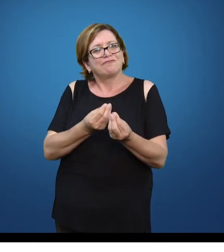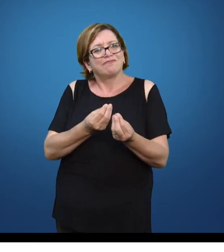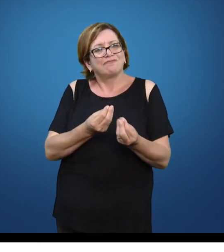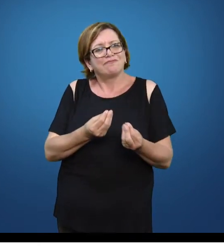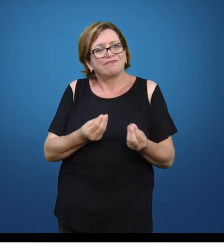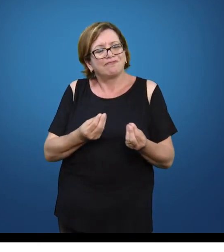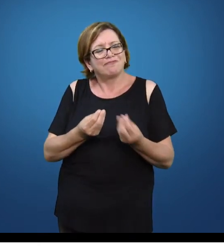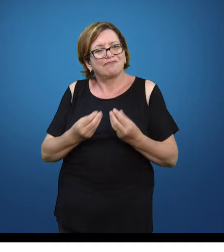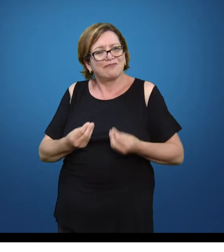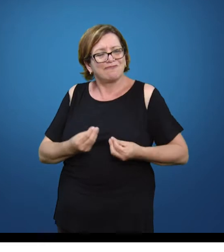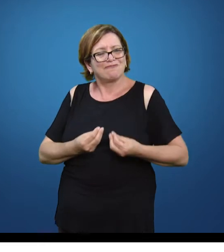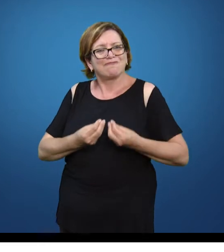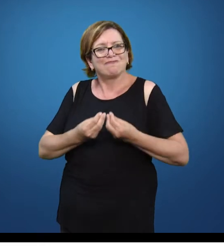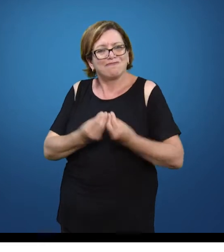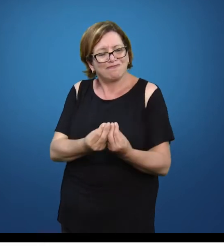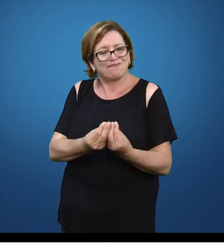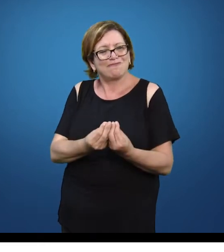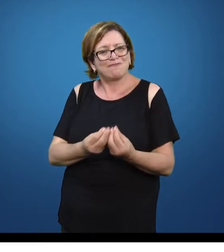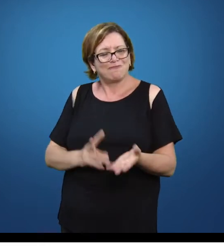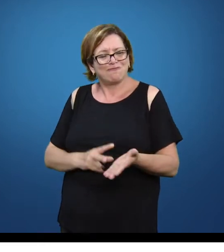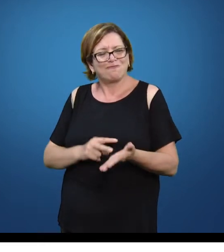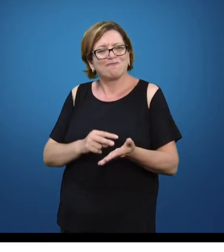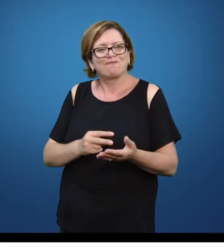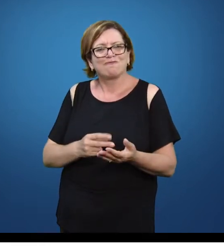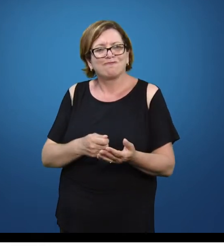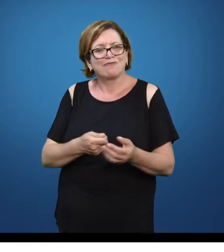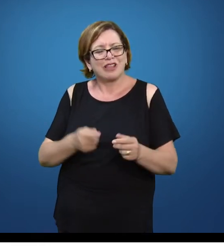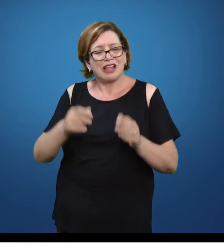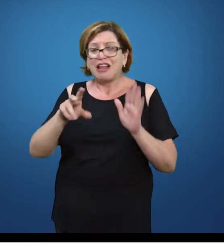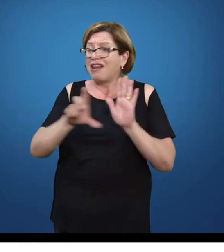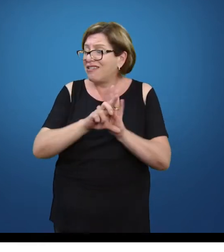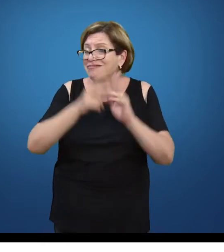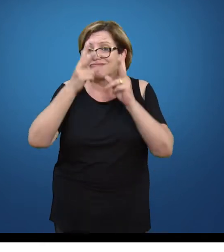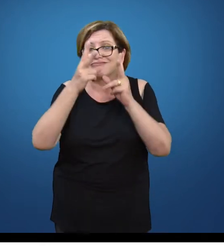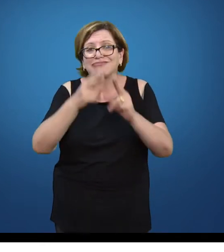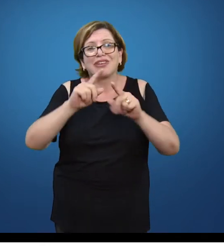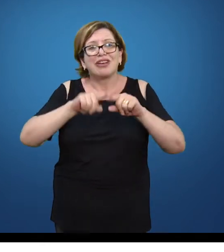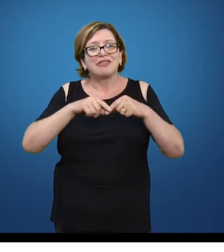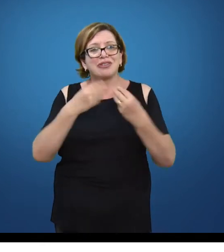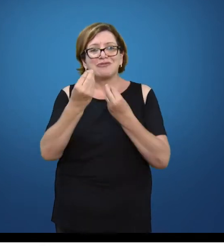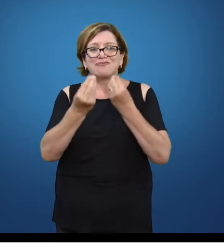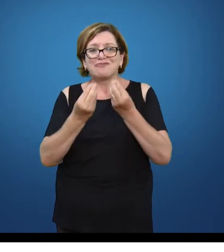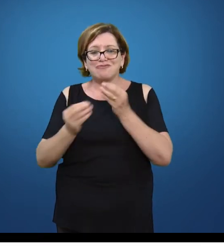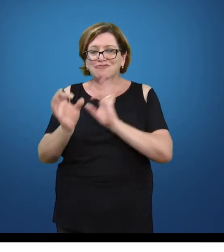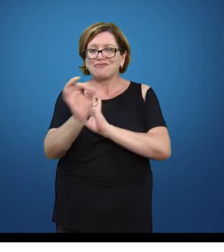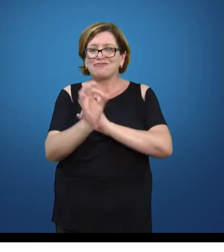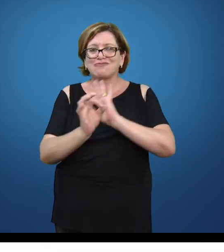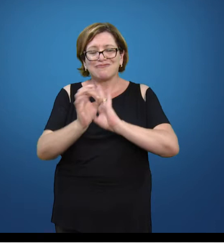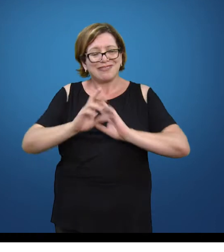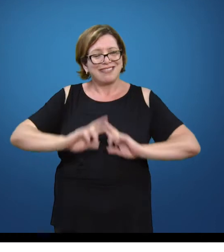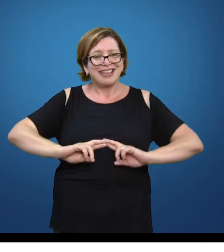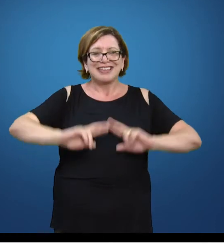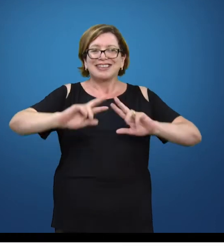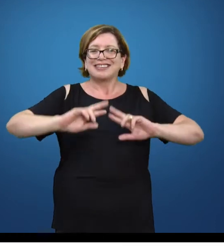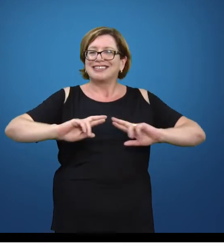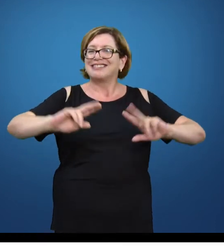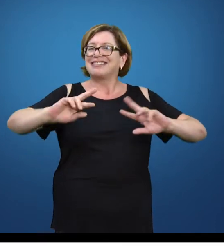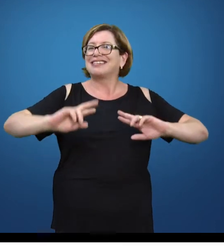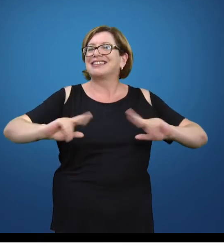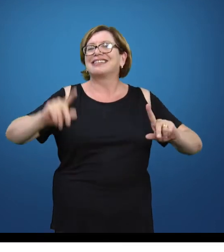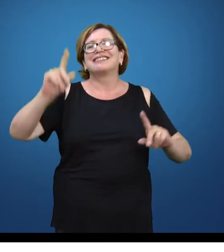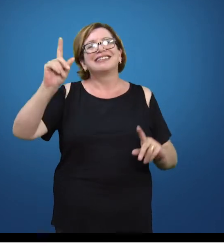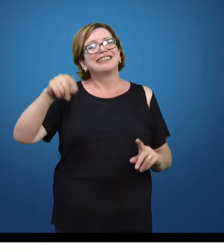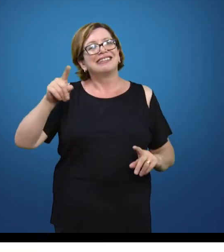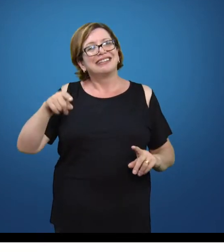ali dando essa consistência é a mesma, mas a forma como cada escola organiza